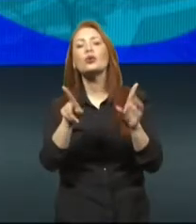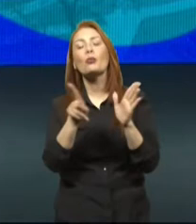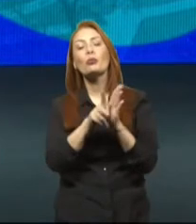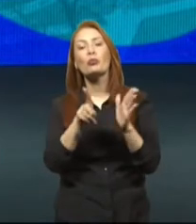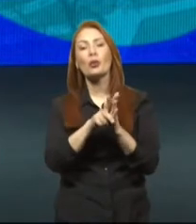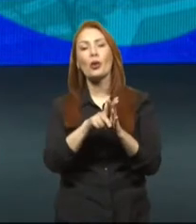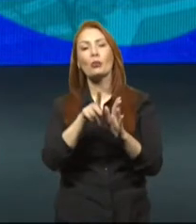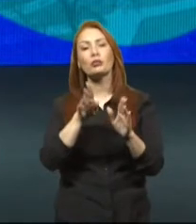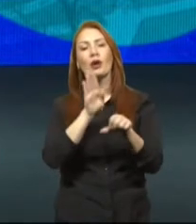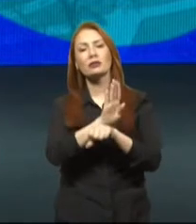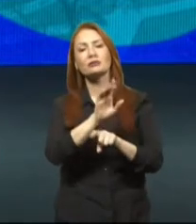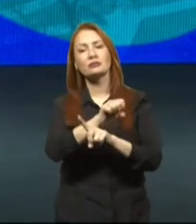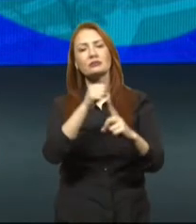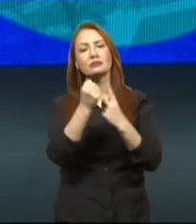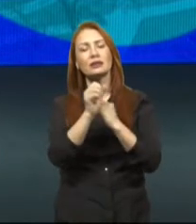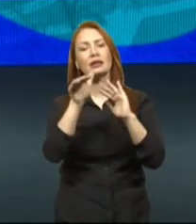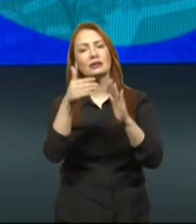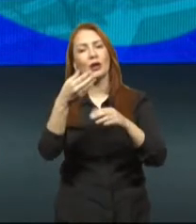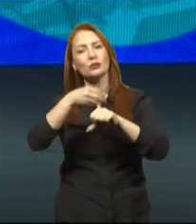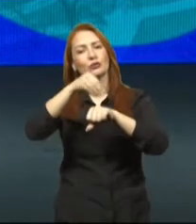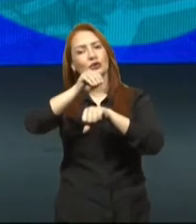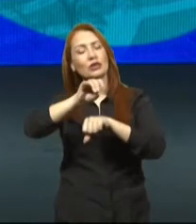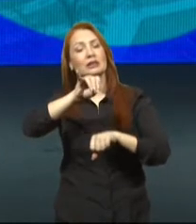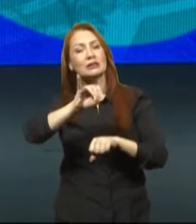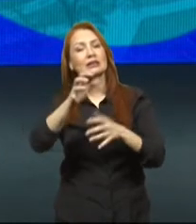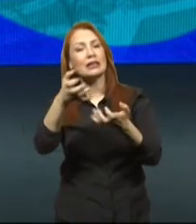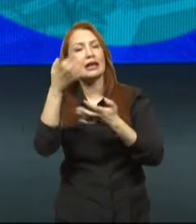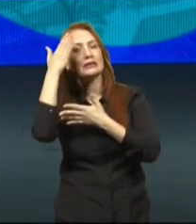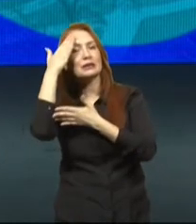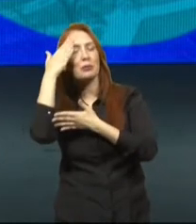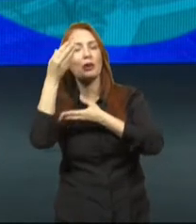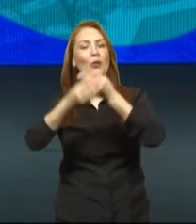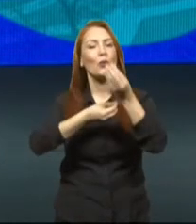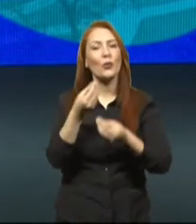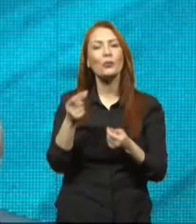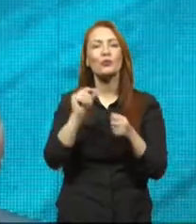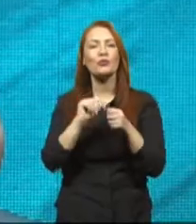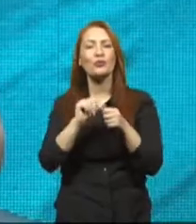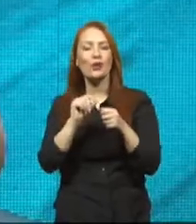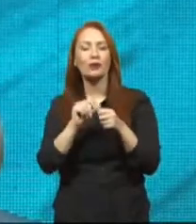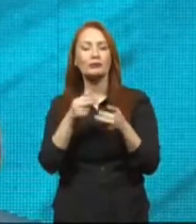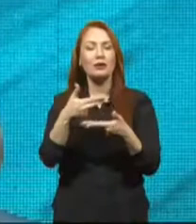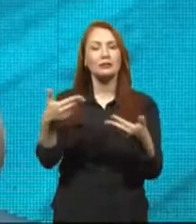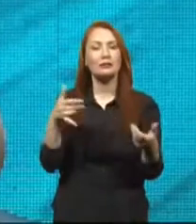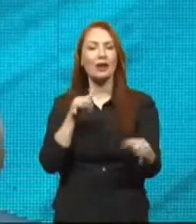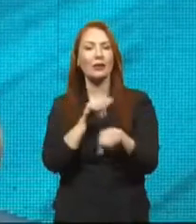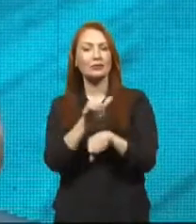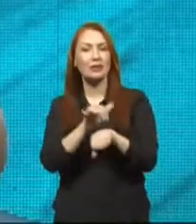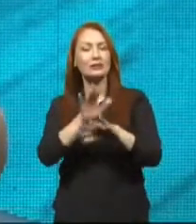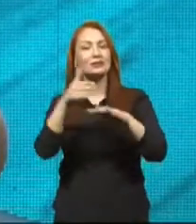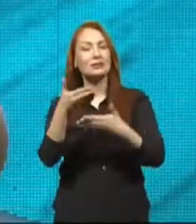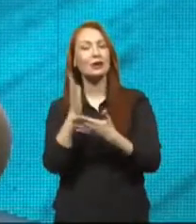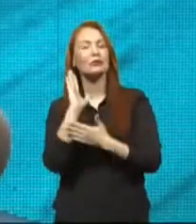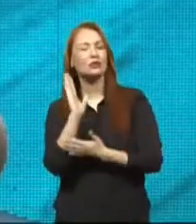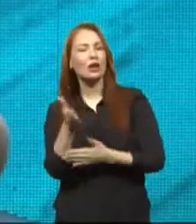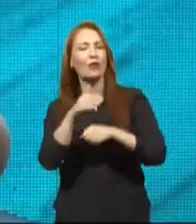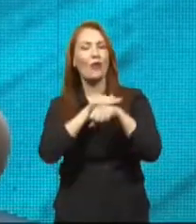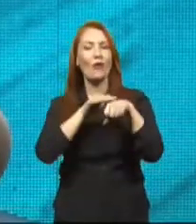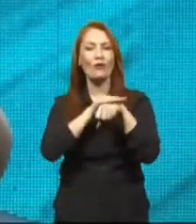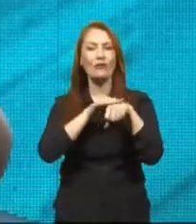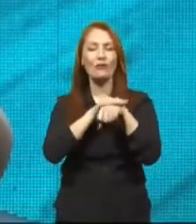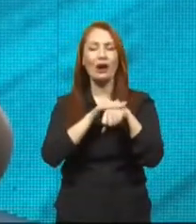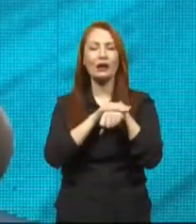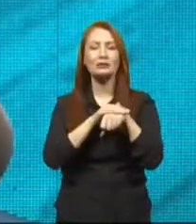dica, né? Para quem quer saber o caminho desses projetos ou as coisas que acontecem, conversa com a galera que já tem projetos de